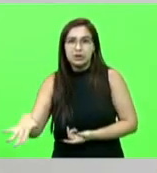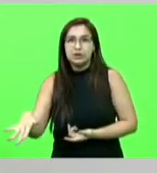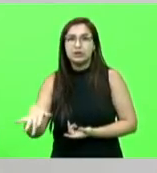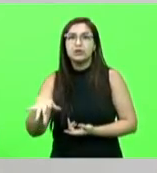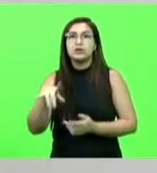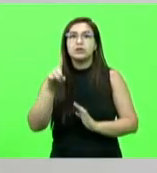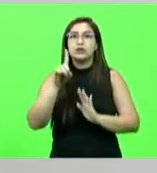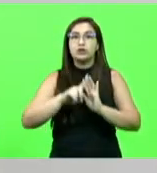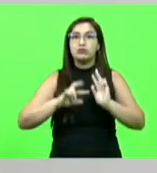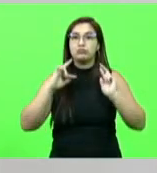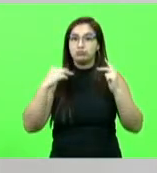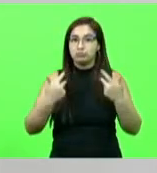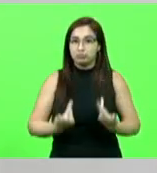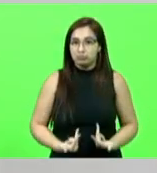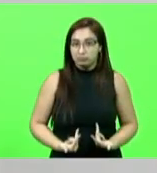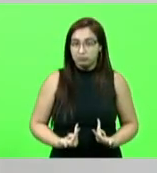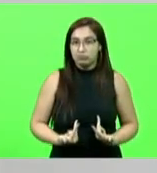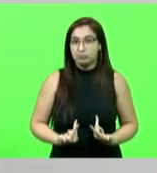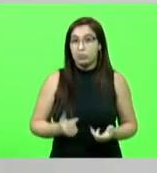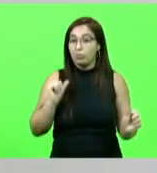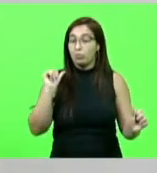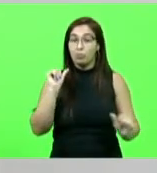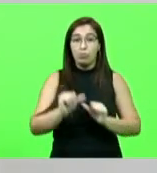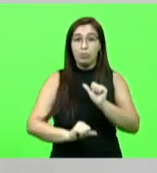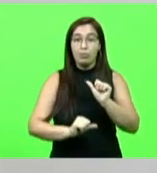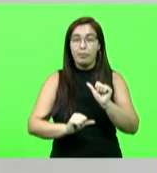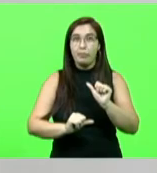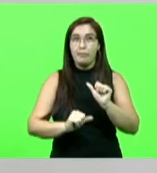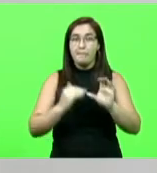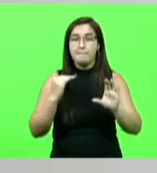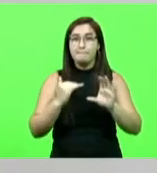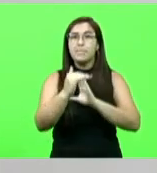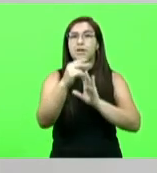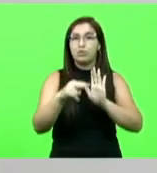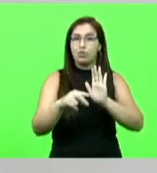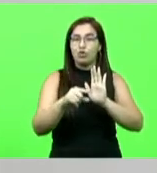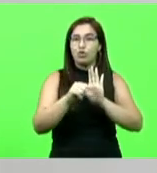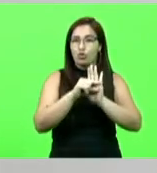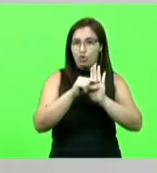Humanos mude uma nota técnica.